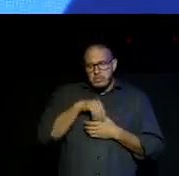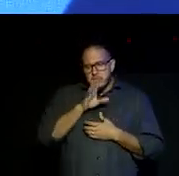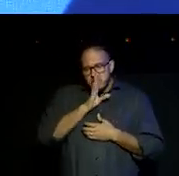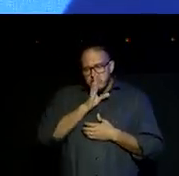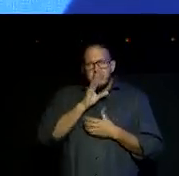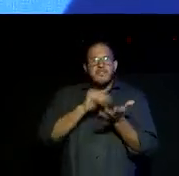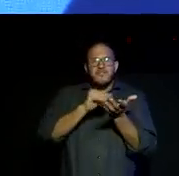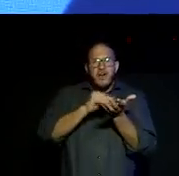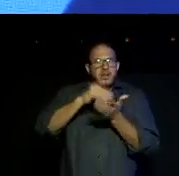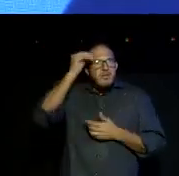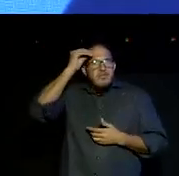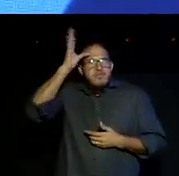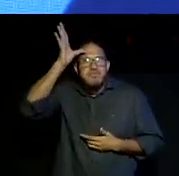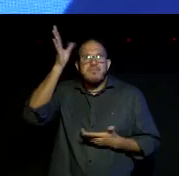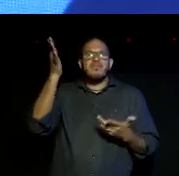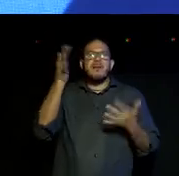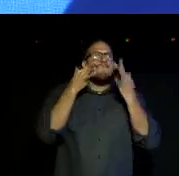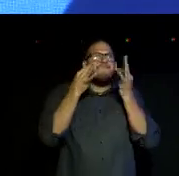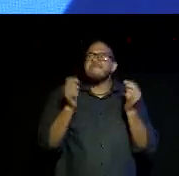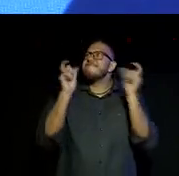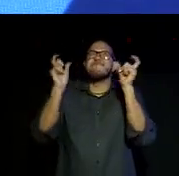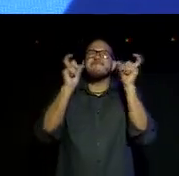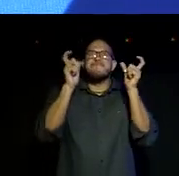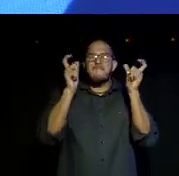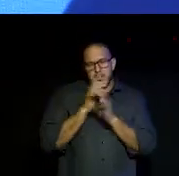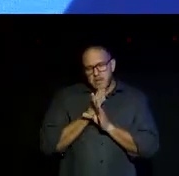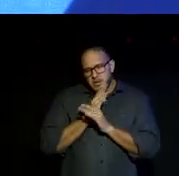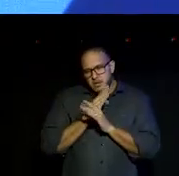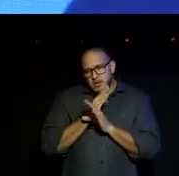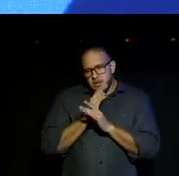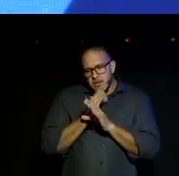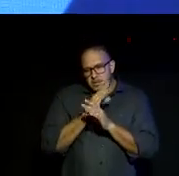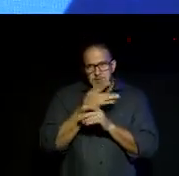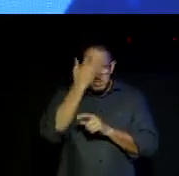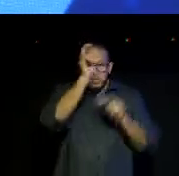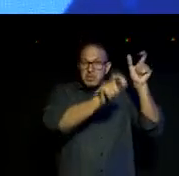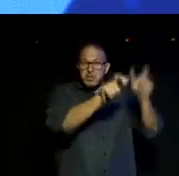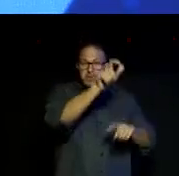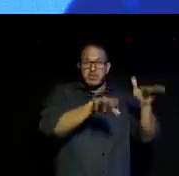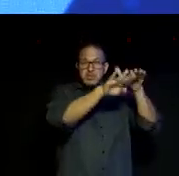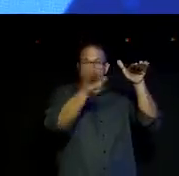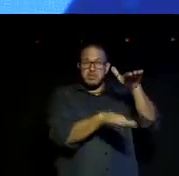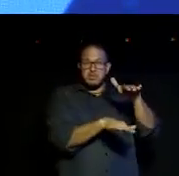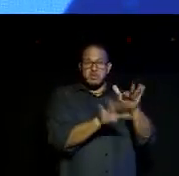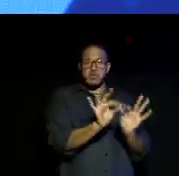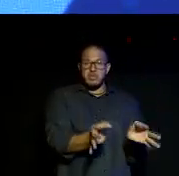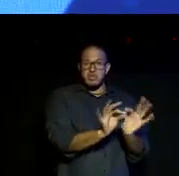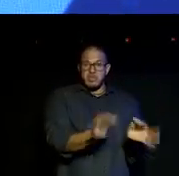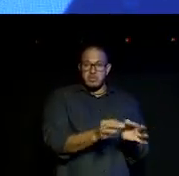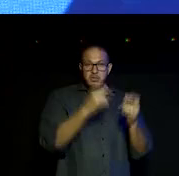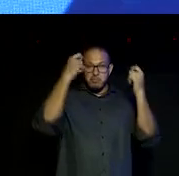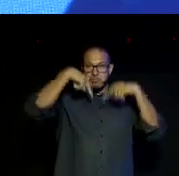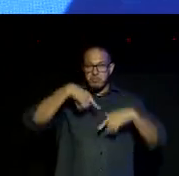não tem aprendizado, não tem atenção. A dispersão é uma doença, a superficialidade é o padrão. A sua